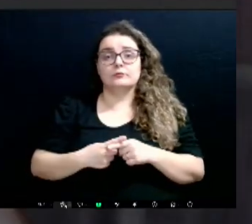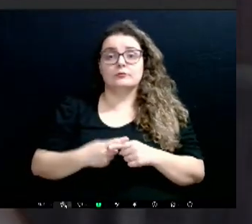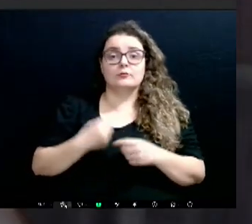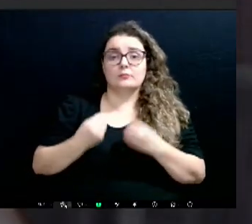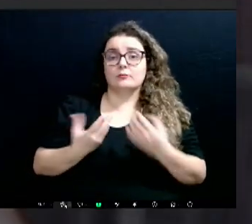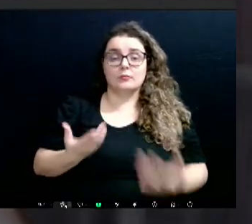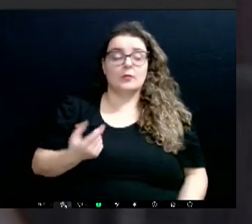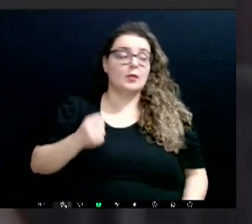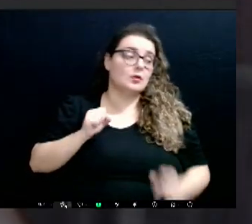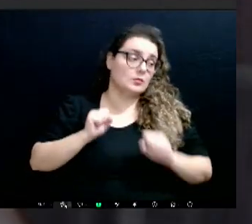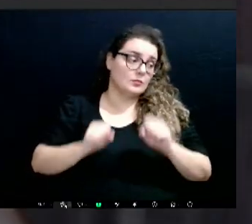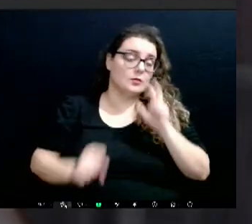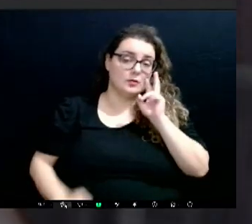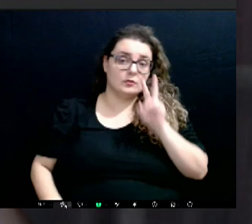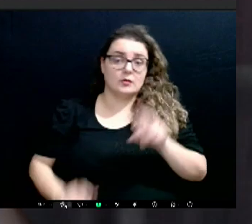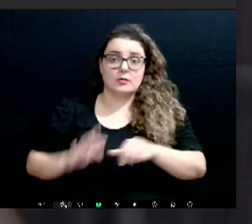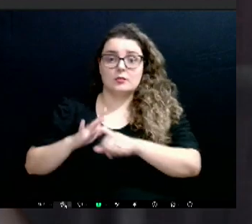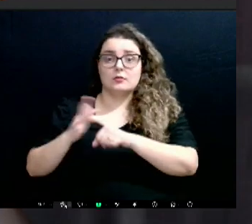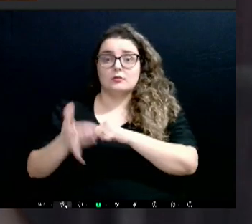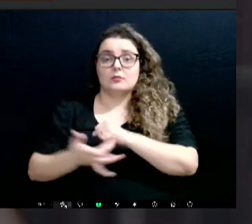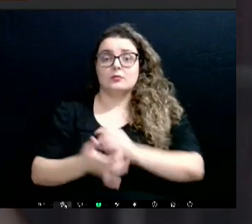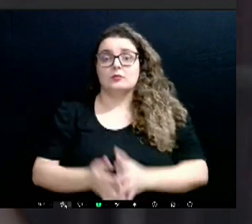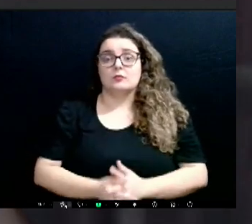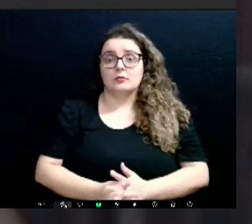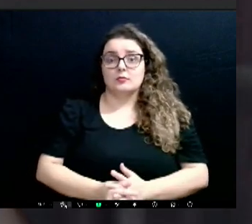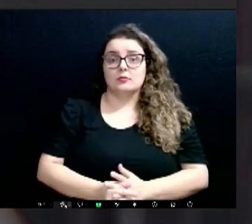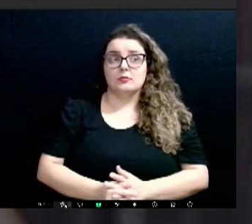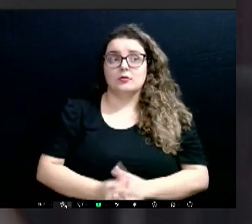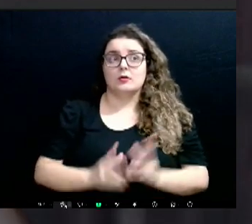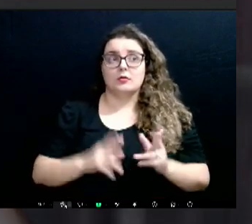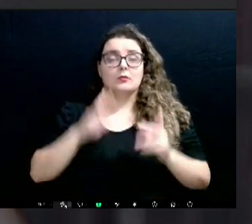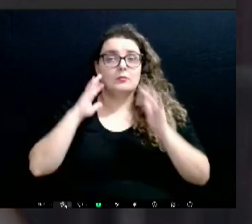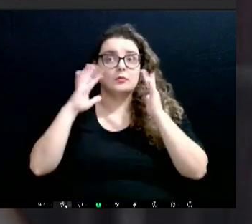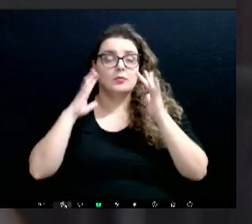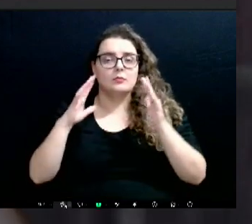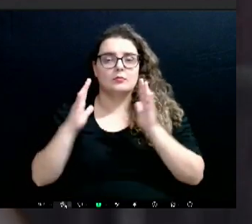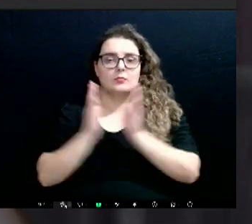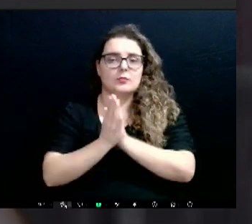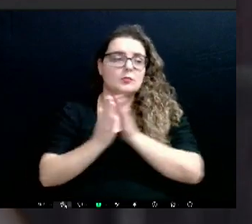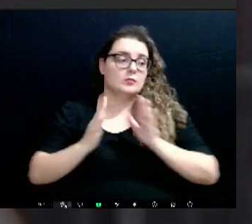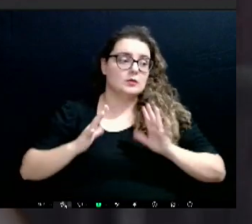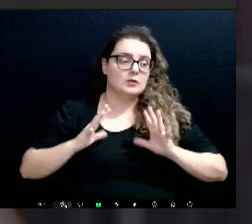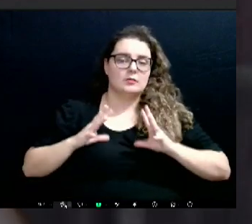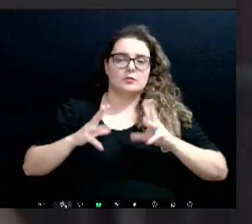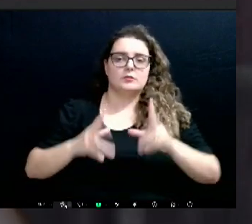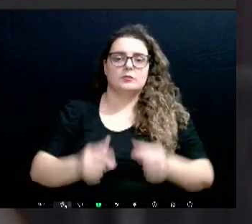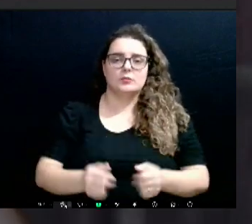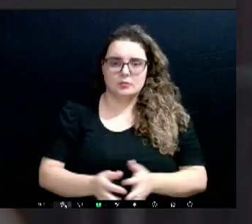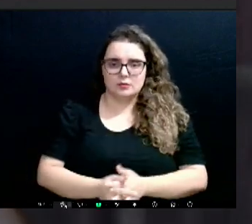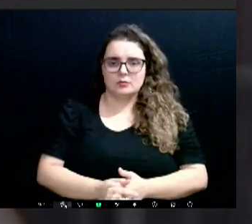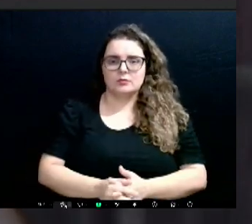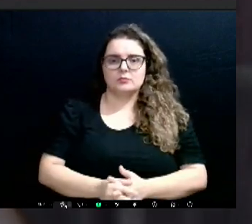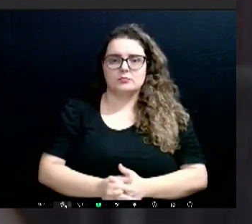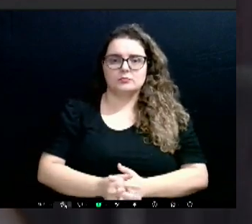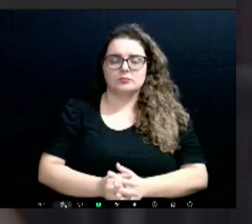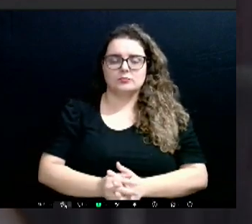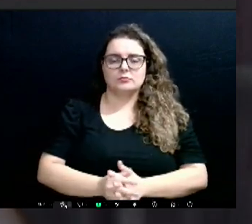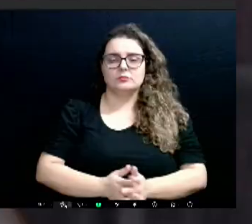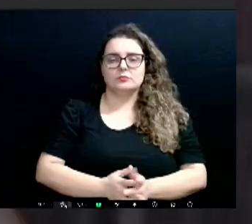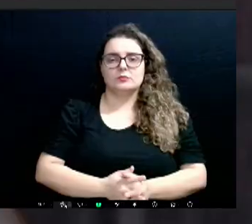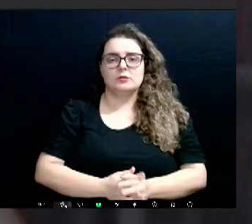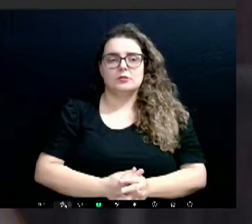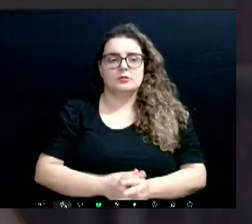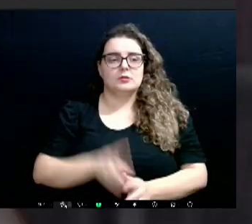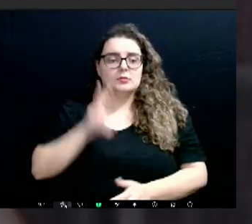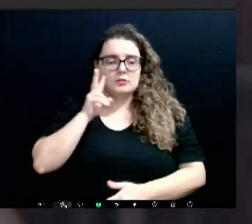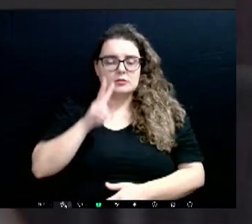redes sociais, elas é como se a gente imaginasse que fosse um espelho coletivo. Então a gente olha, né, para a rede social, então a gente vê